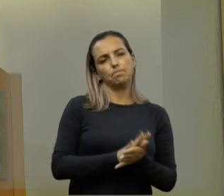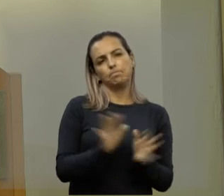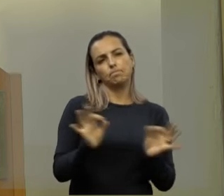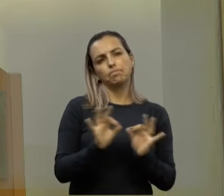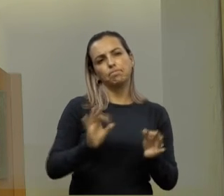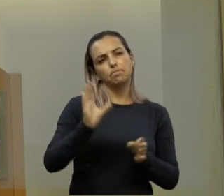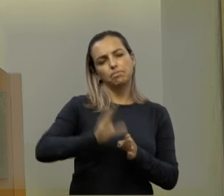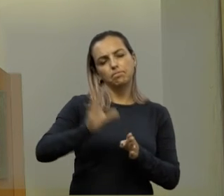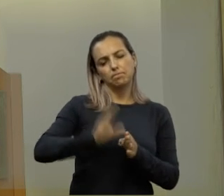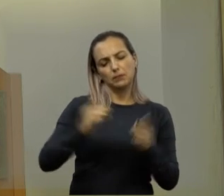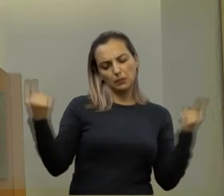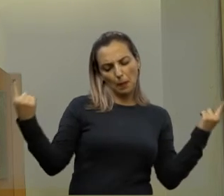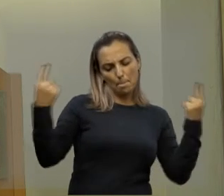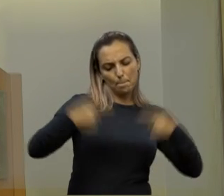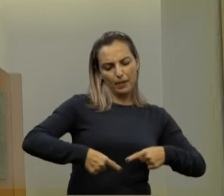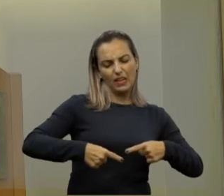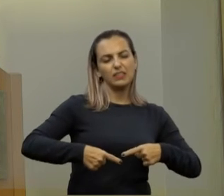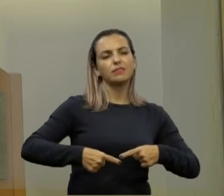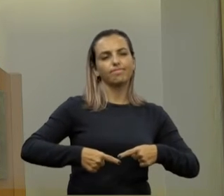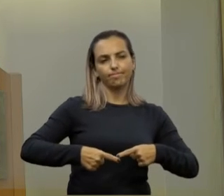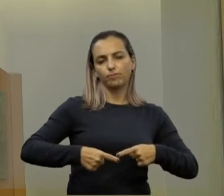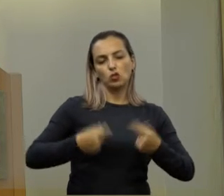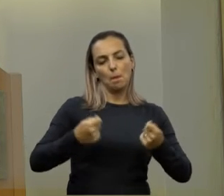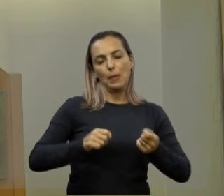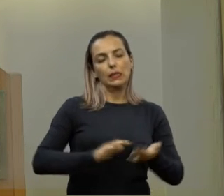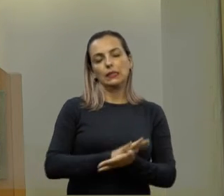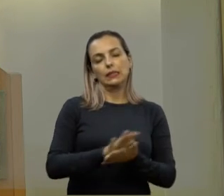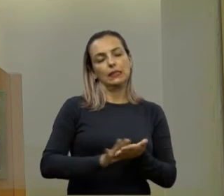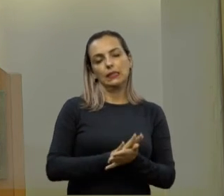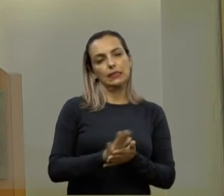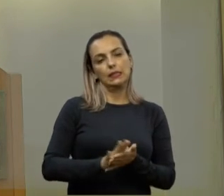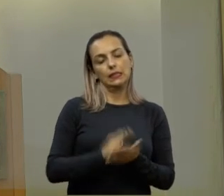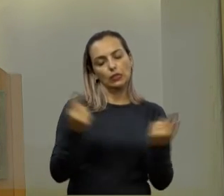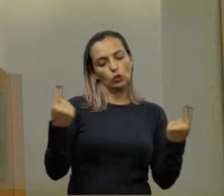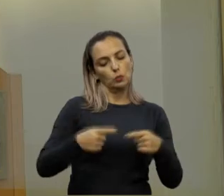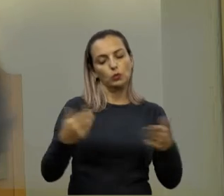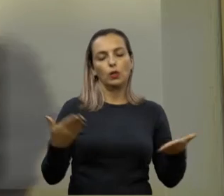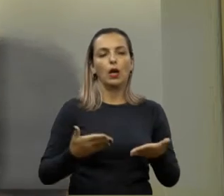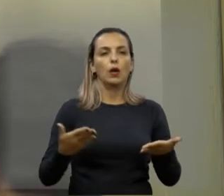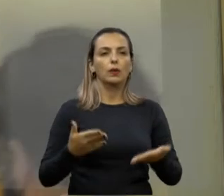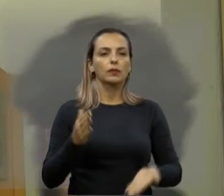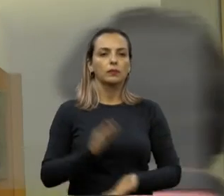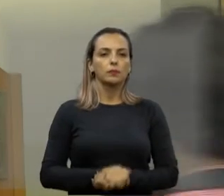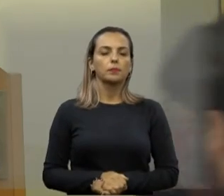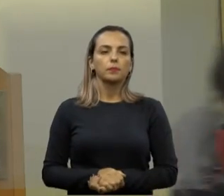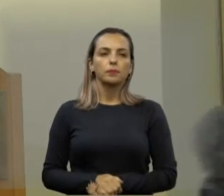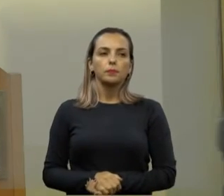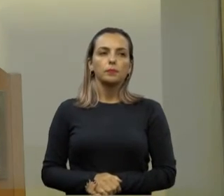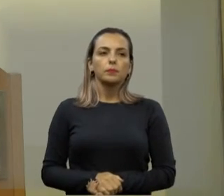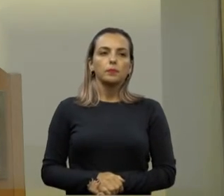coloca aqui essa casinha embaixo e no gasto de energia que de repente não precisaria estar acontecendo o